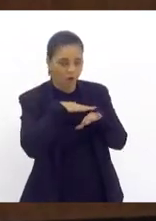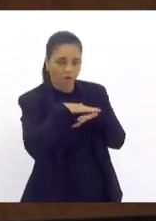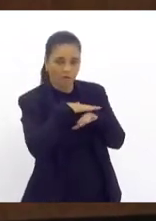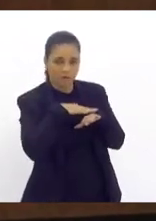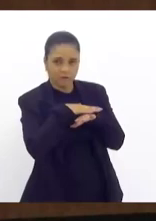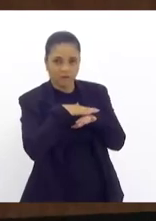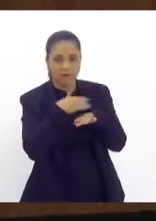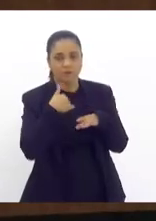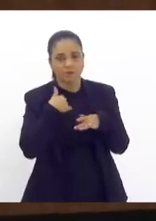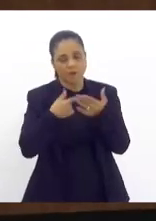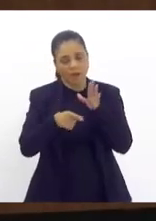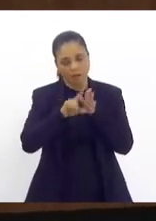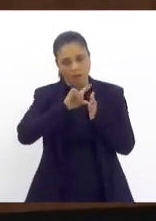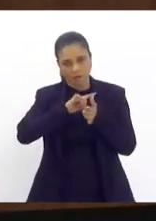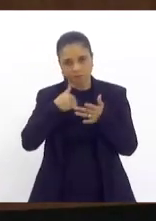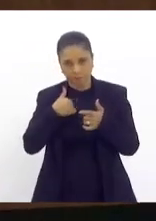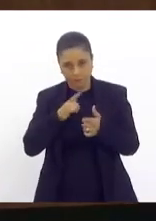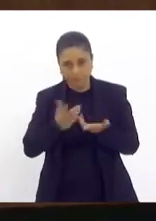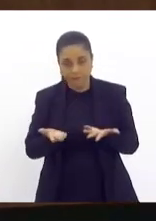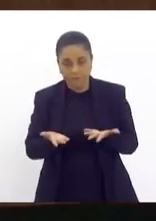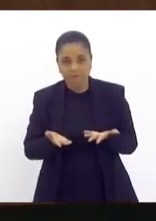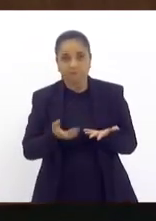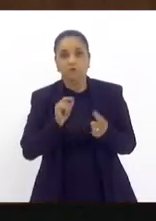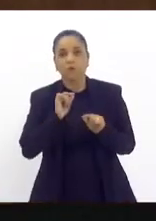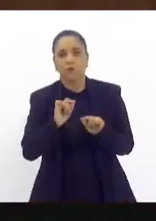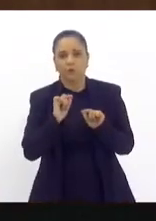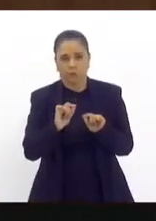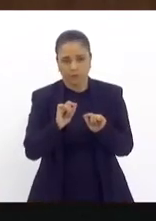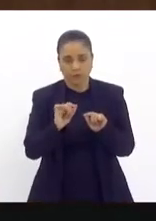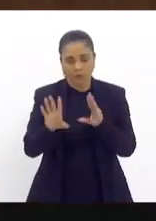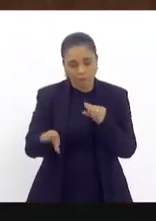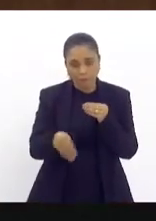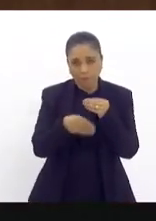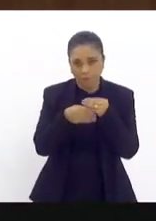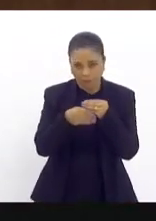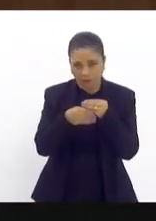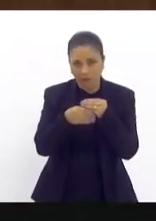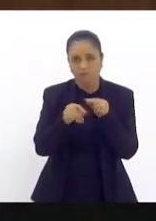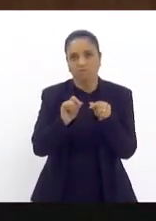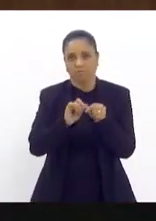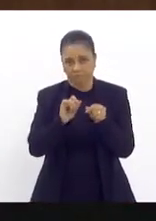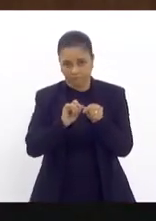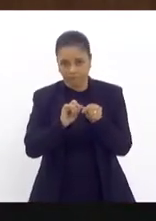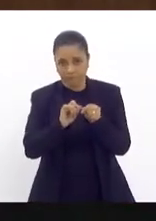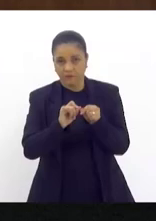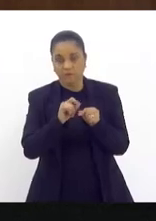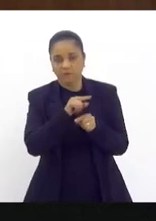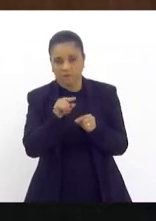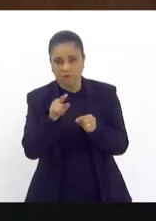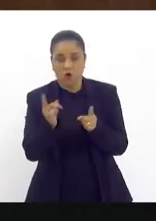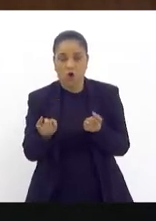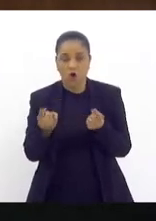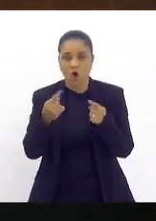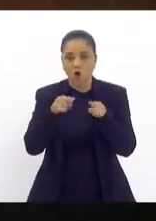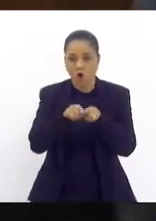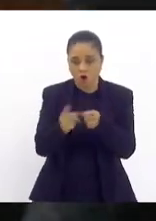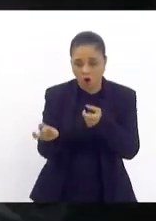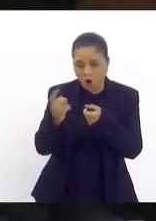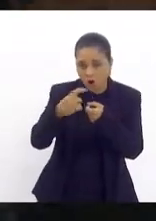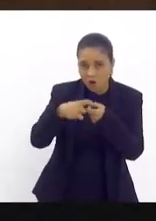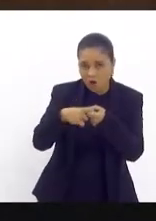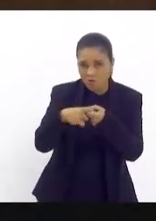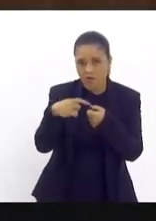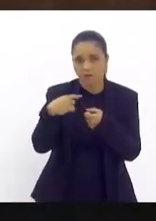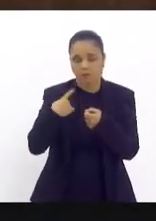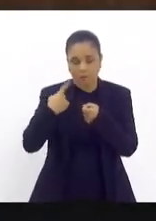me precedeu. Ele agora tinha feito uma emenda para também você ter convênio com os municípios.